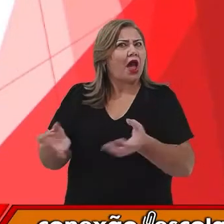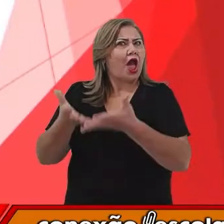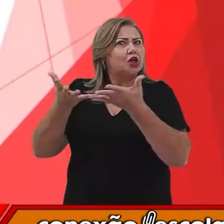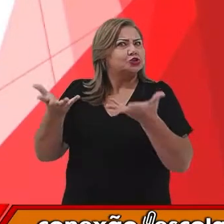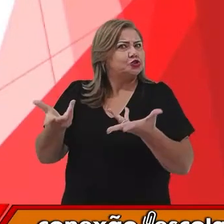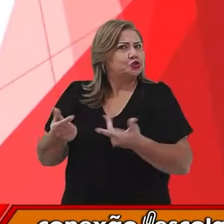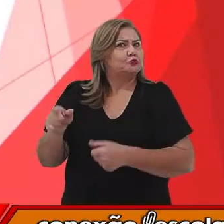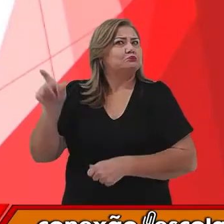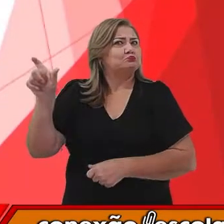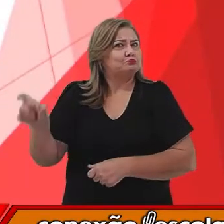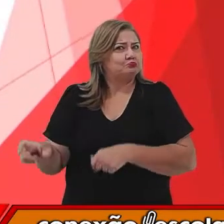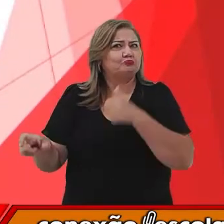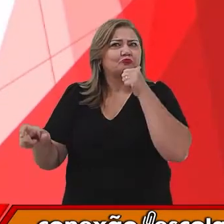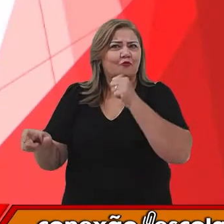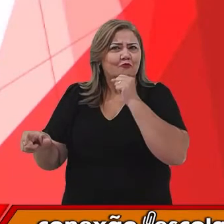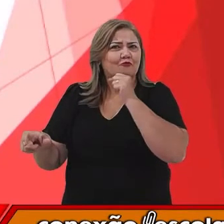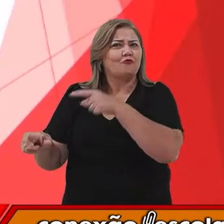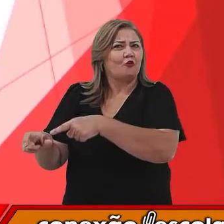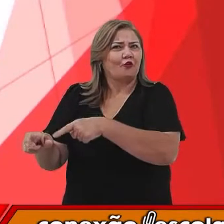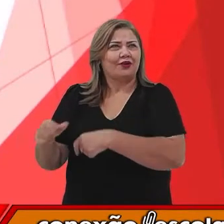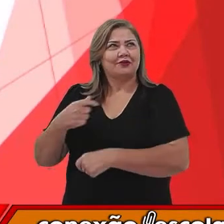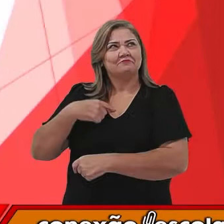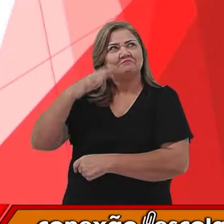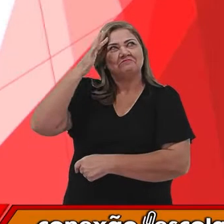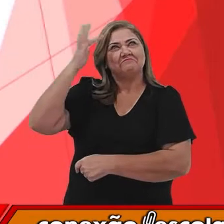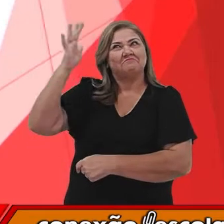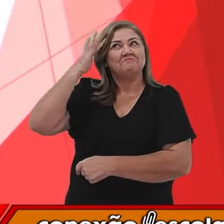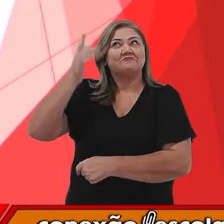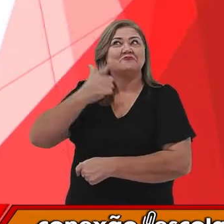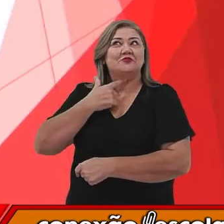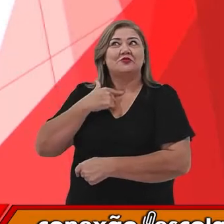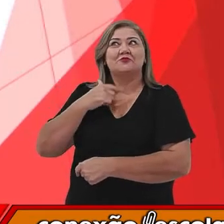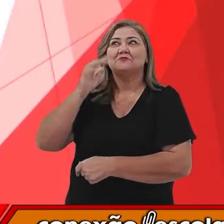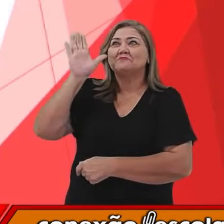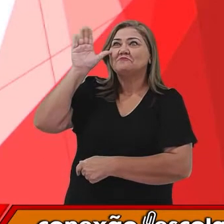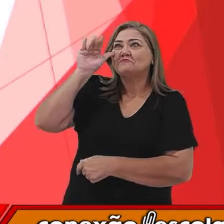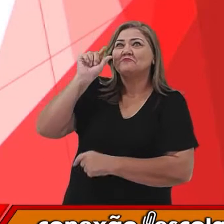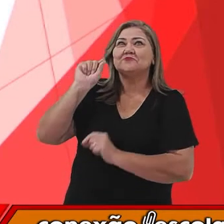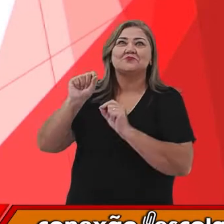incríveis. O meu sonho era ver alguma mágica da avó Cornélia.